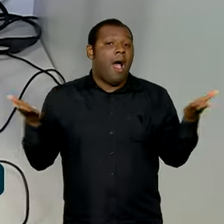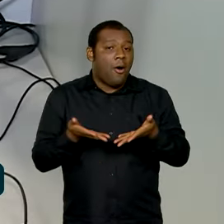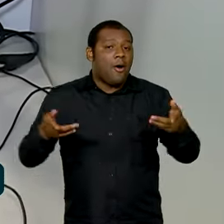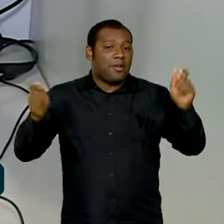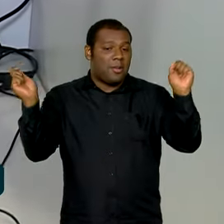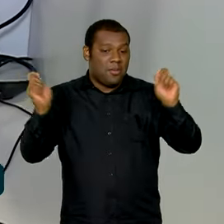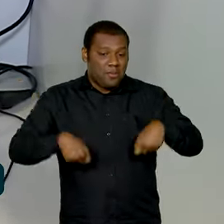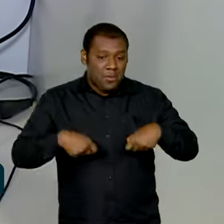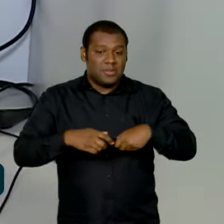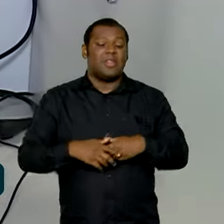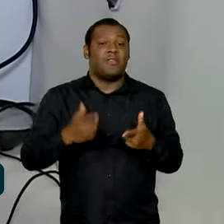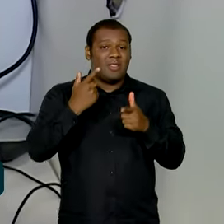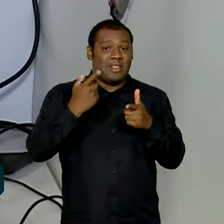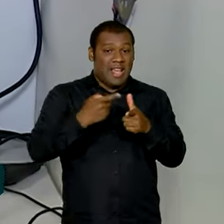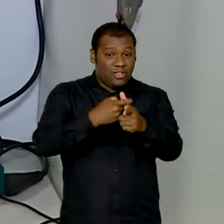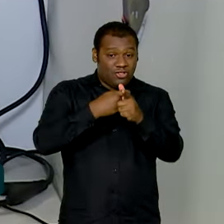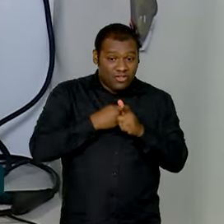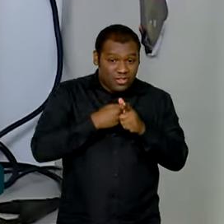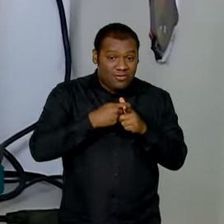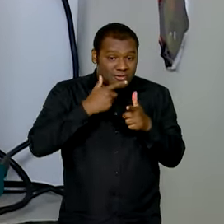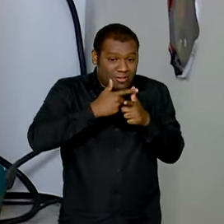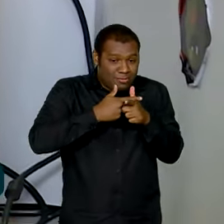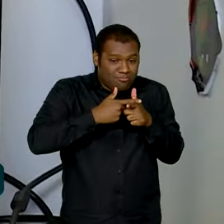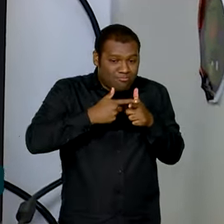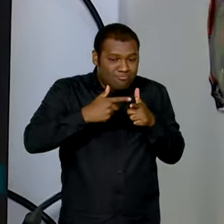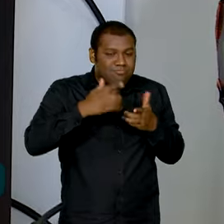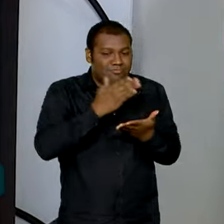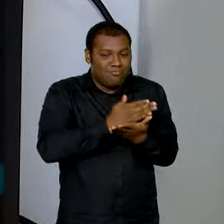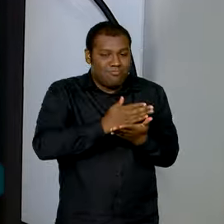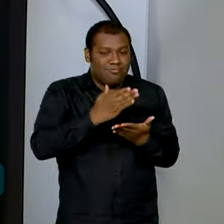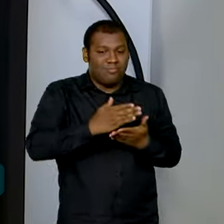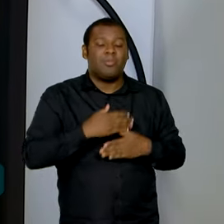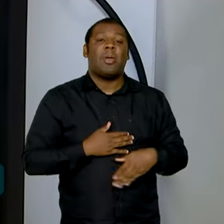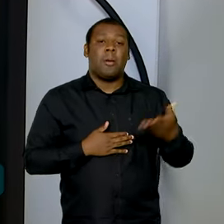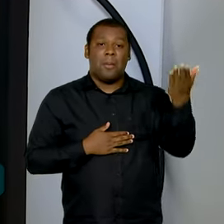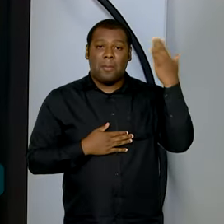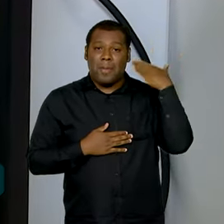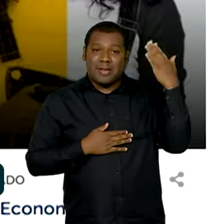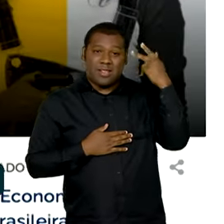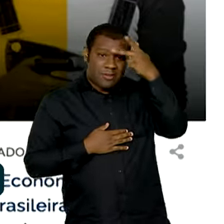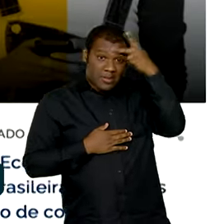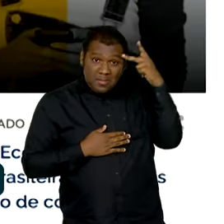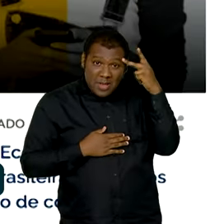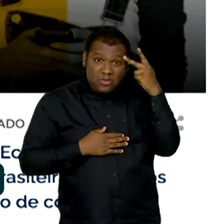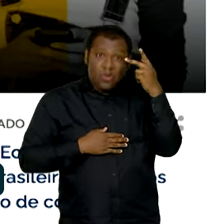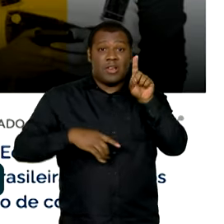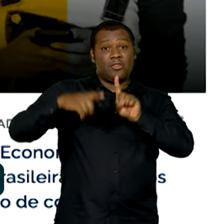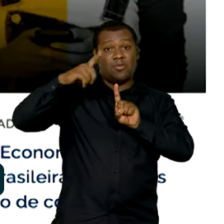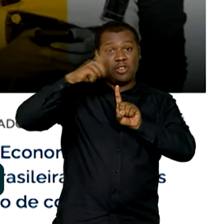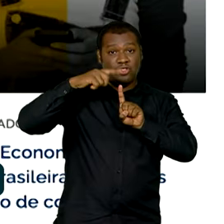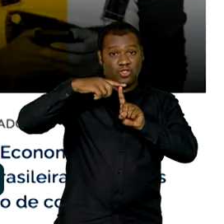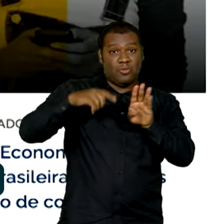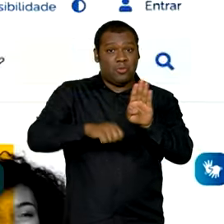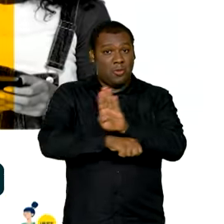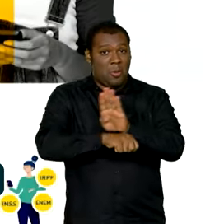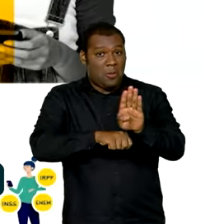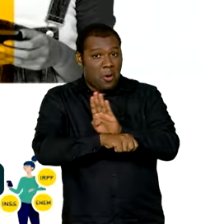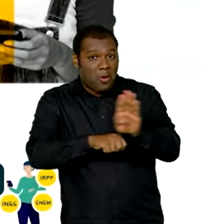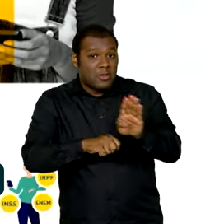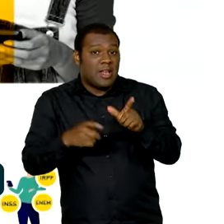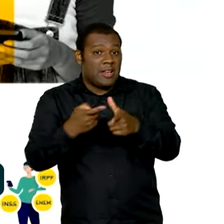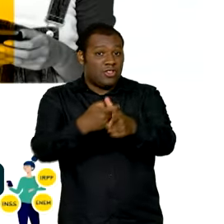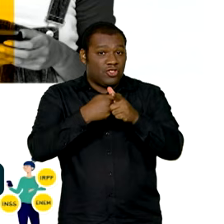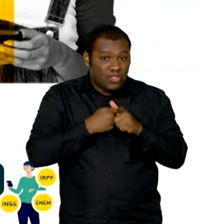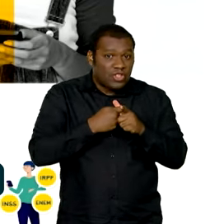parcelar os débitos anteriormente para aqueles com esse nível de acesso a negociação de dívidas